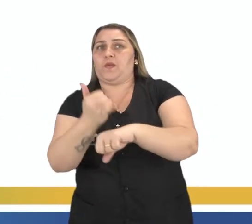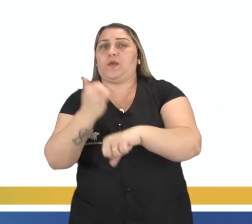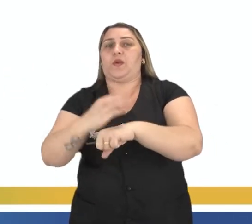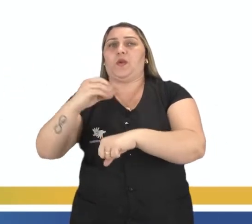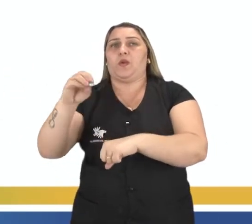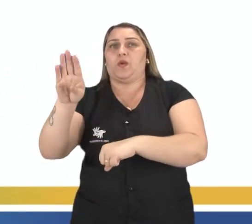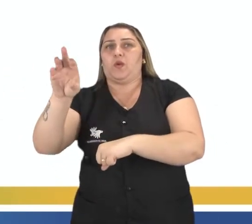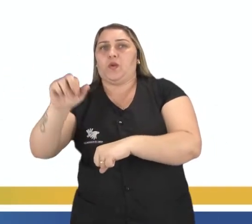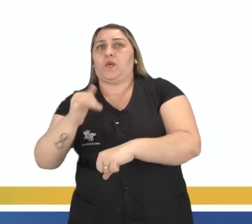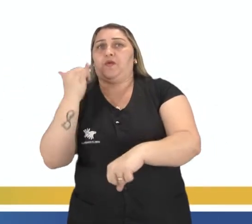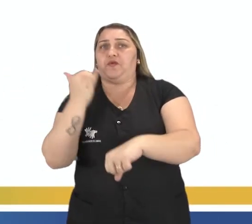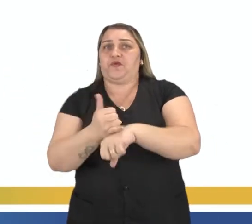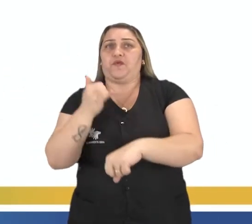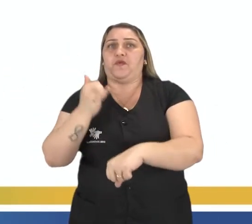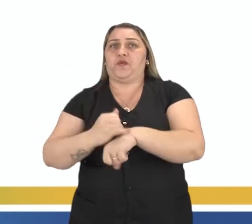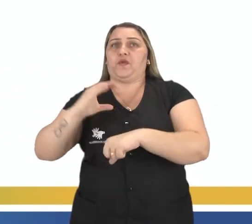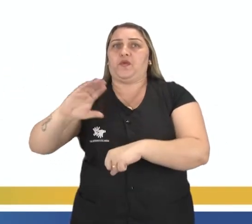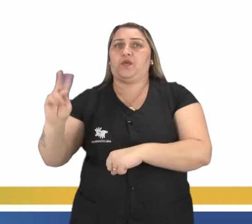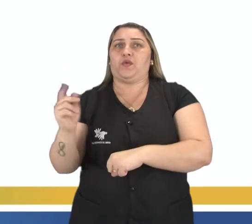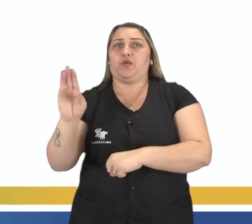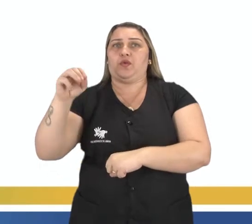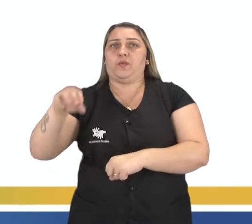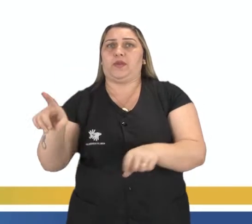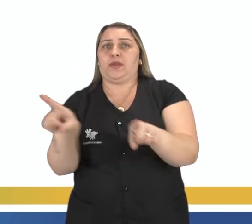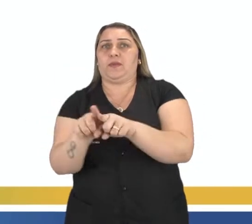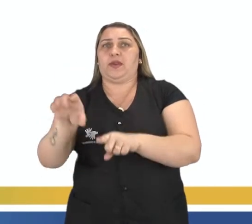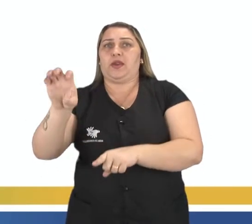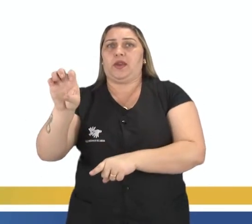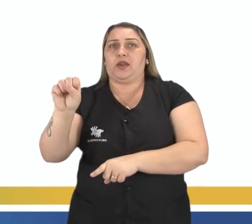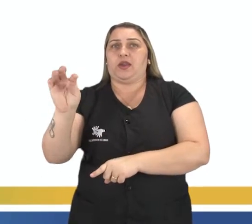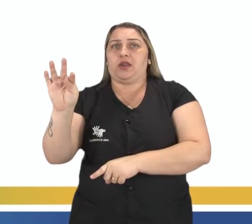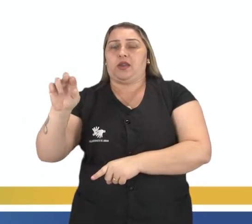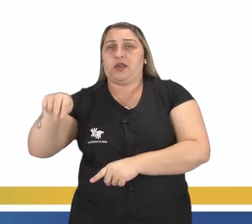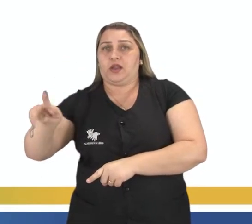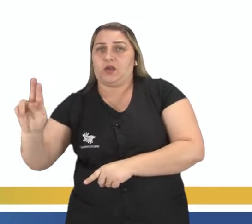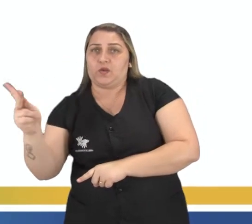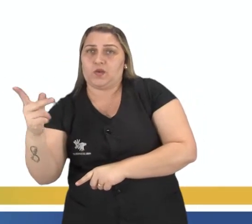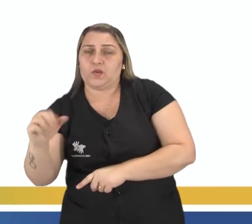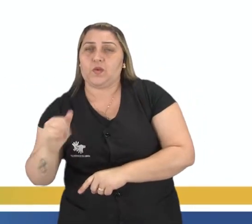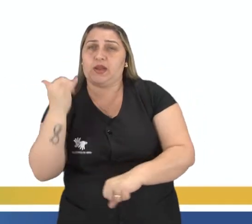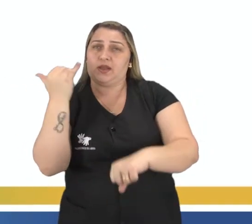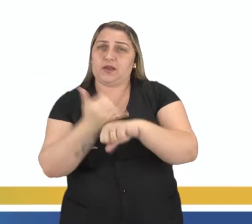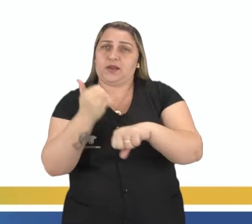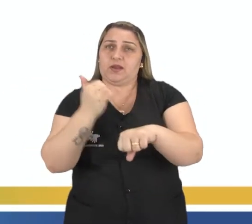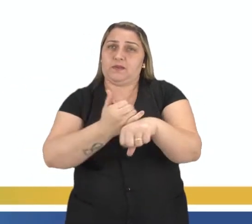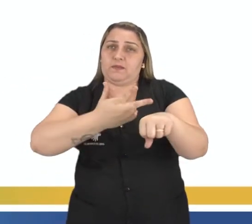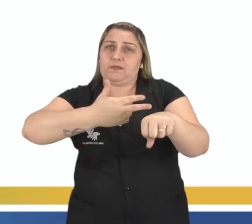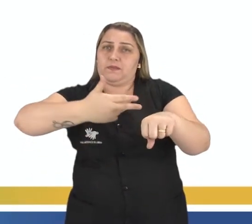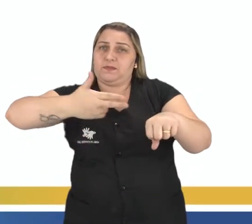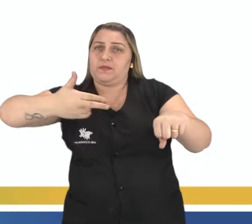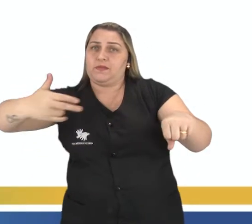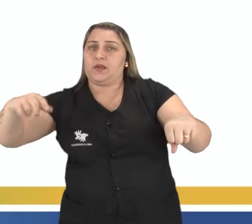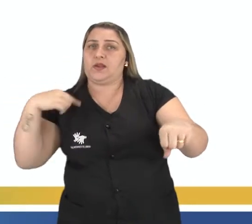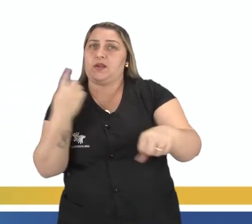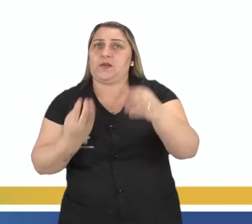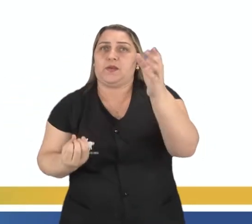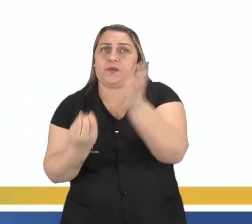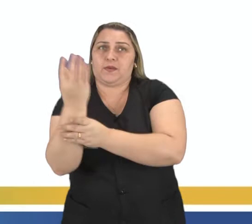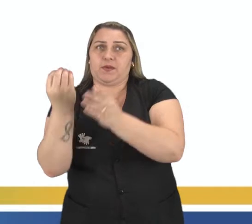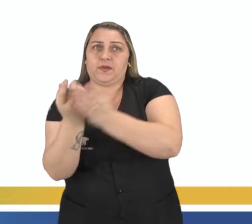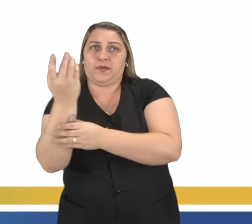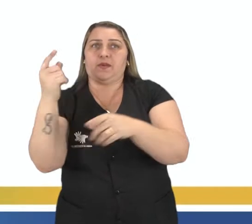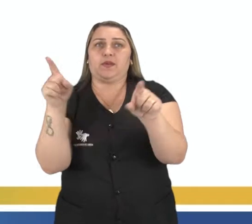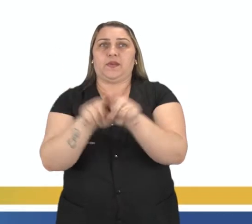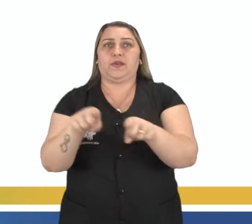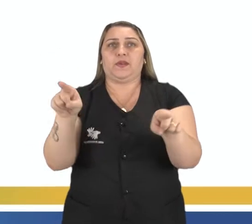o cobre, o ferro, o chumbo e o estanho, né? Com esses animais, com esses metais, desculpa, eles produziam